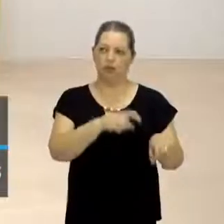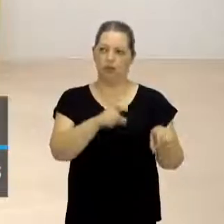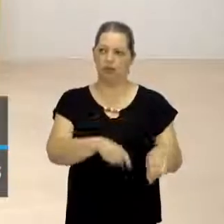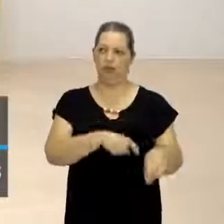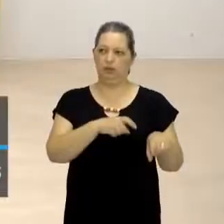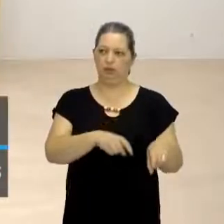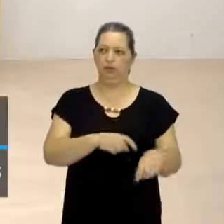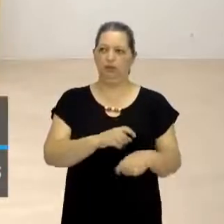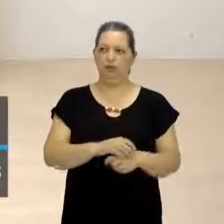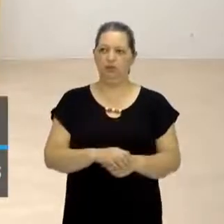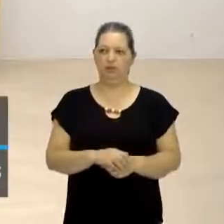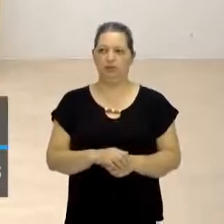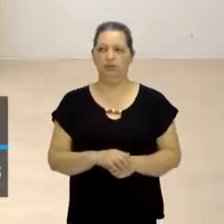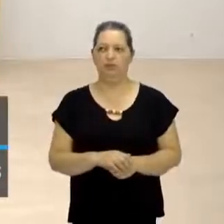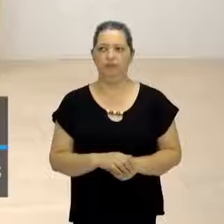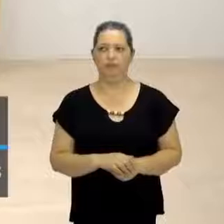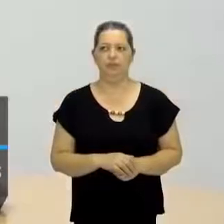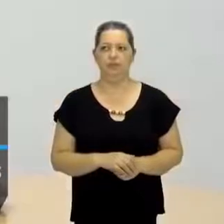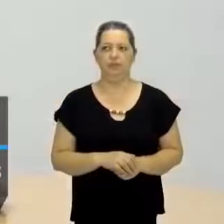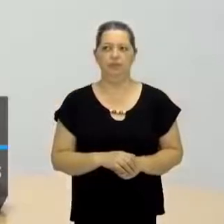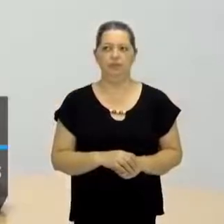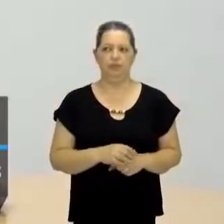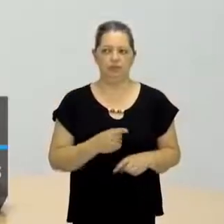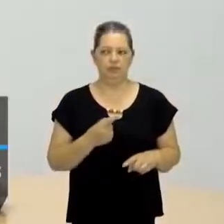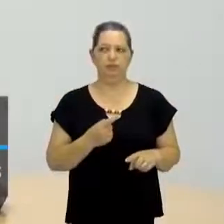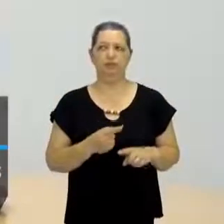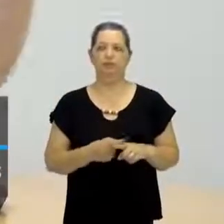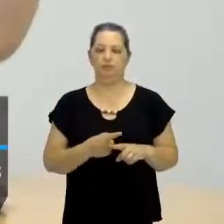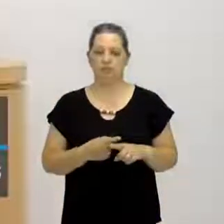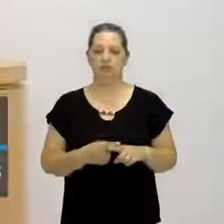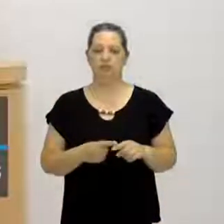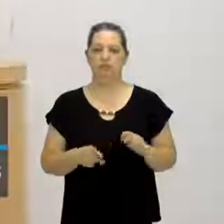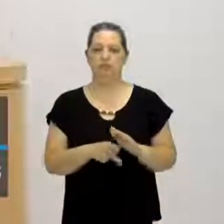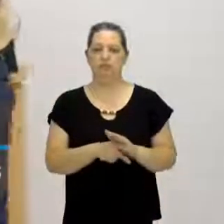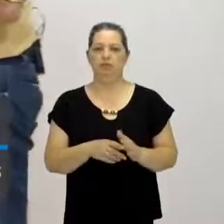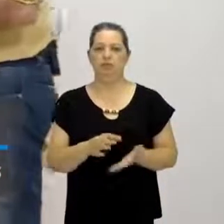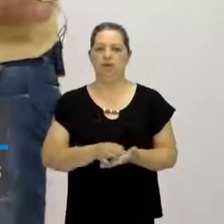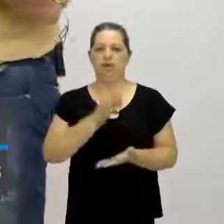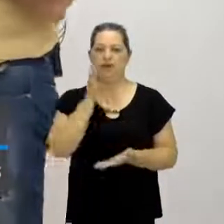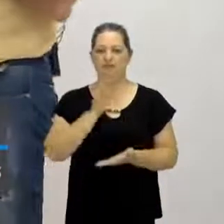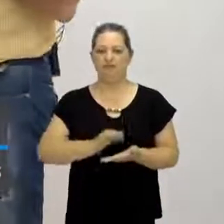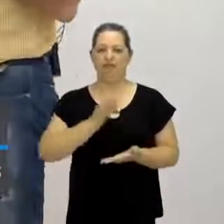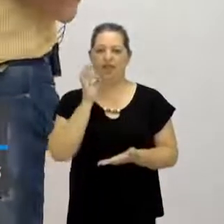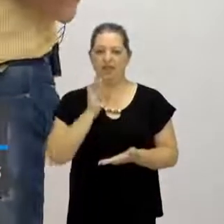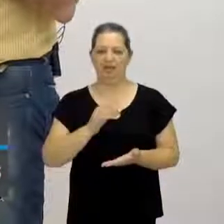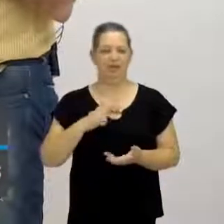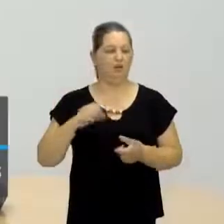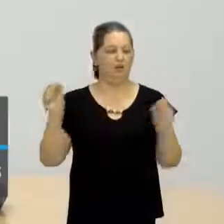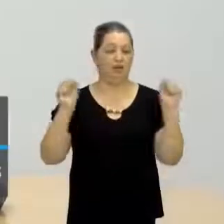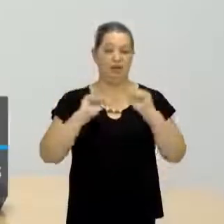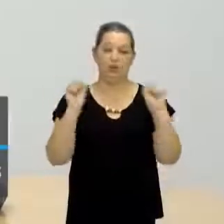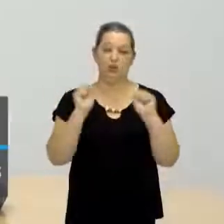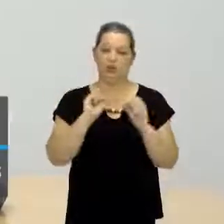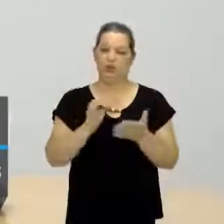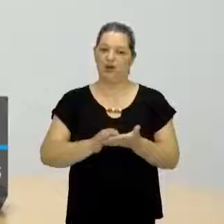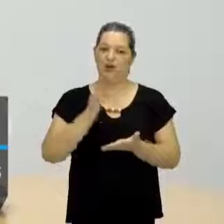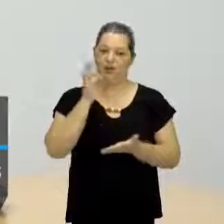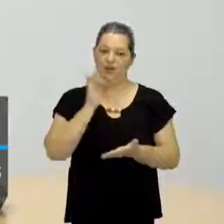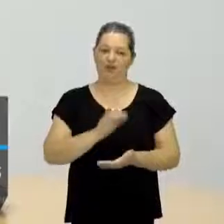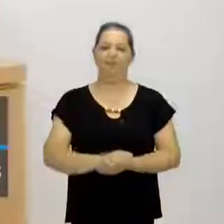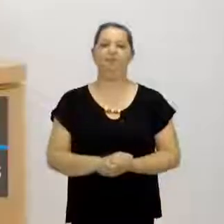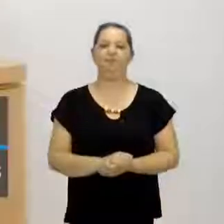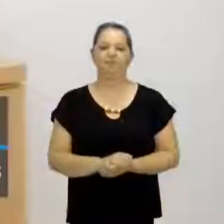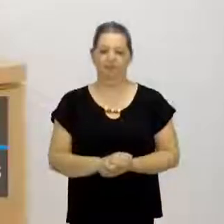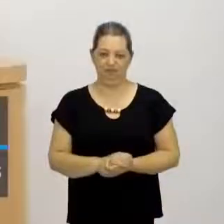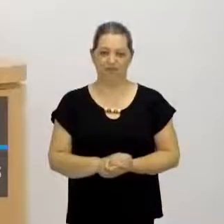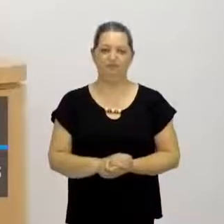agricultura, principalmente em qual atividade? Cana. Café? Café. Eu adoro café. Eu adoro